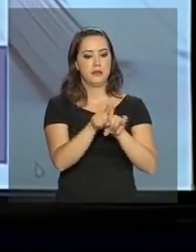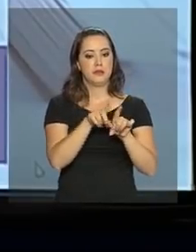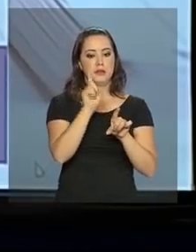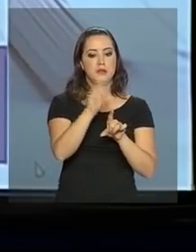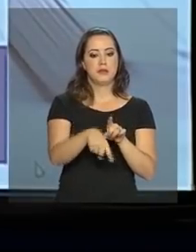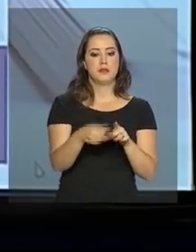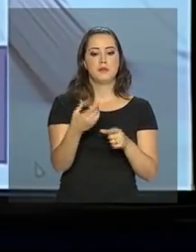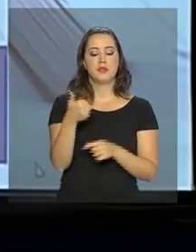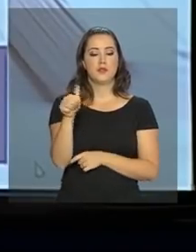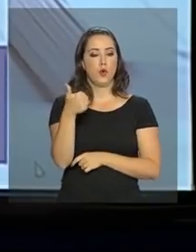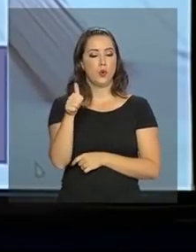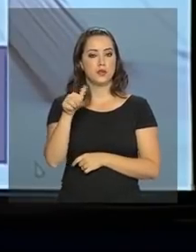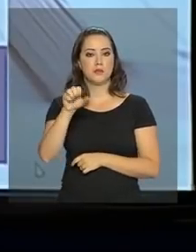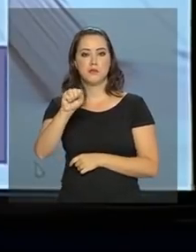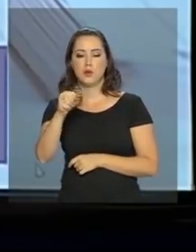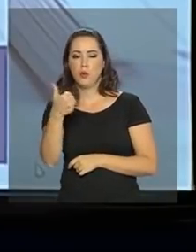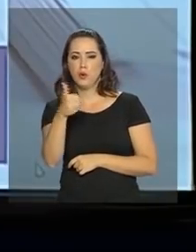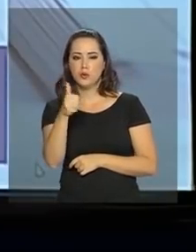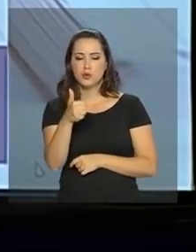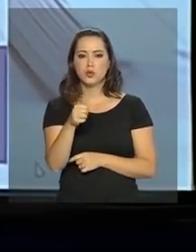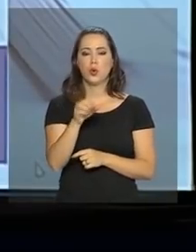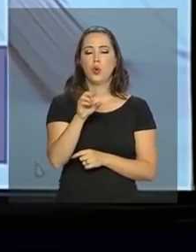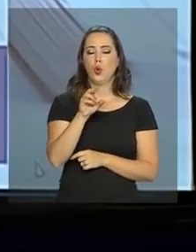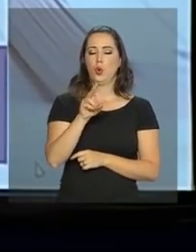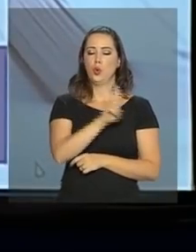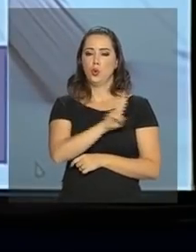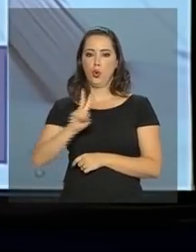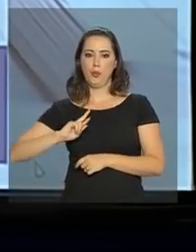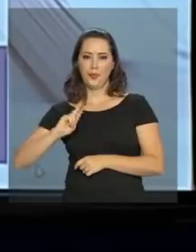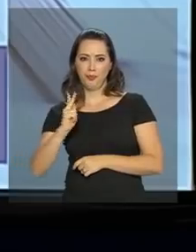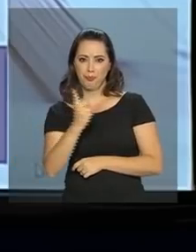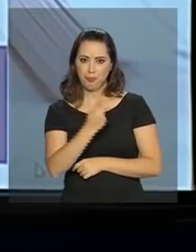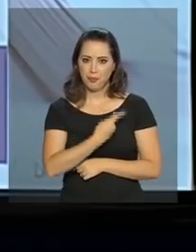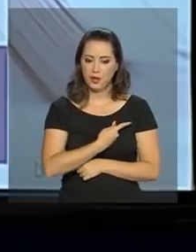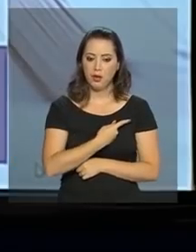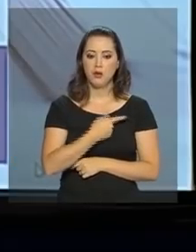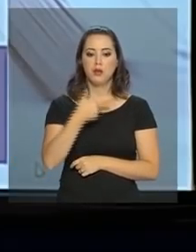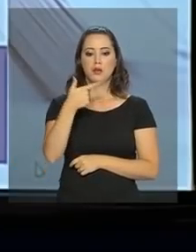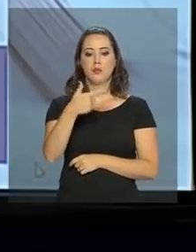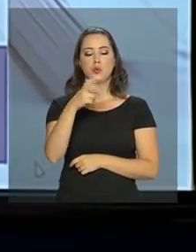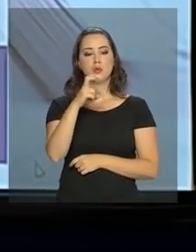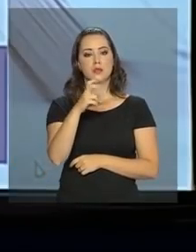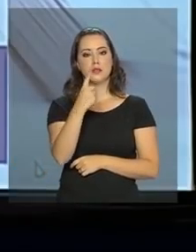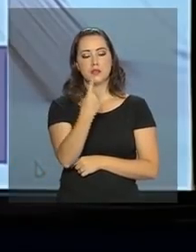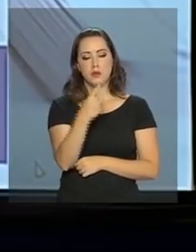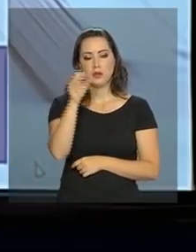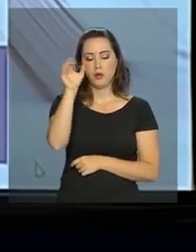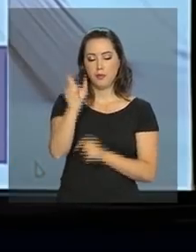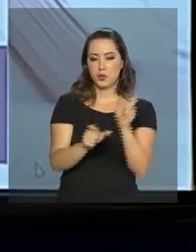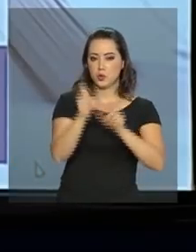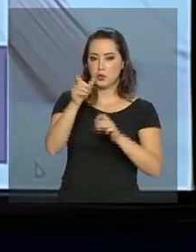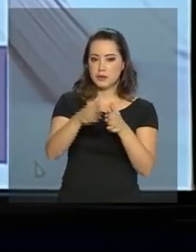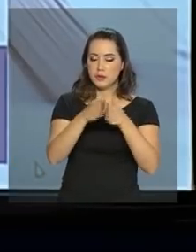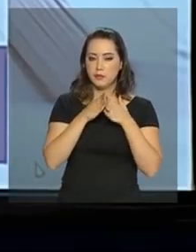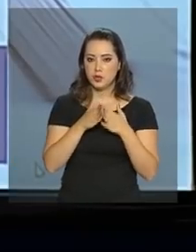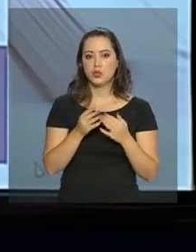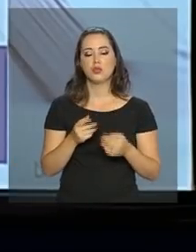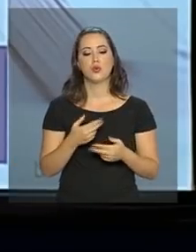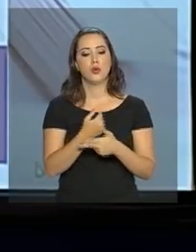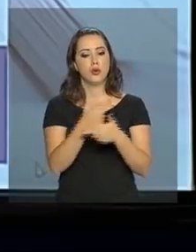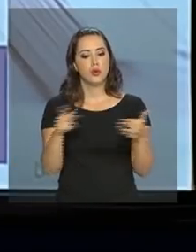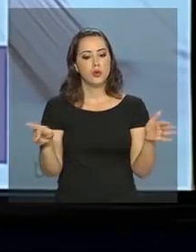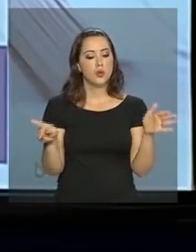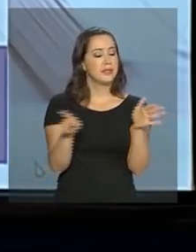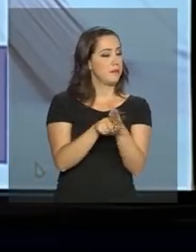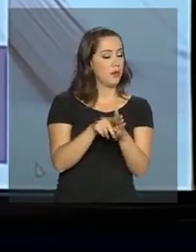11.811 o nome social para 251 pessoas que pediram e recursos de acessibilidade